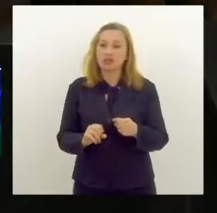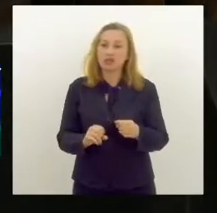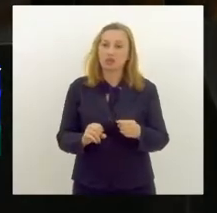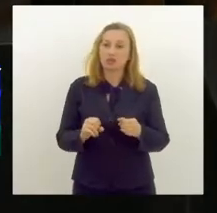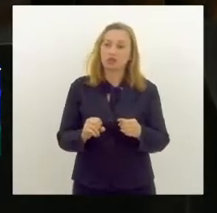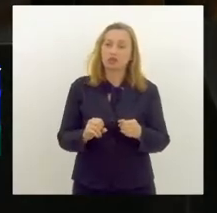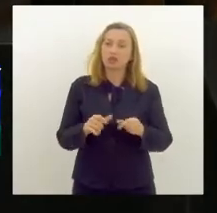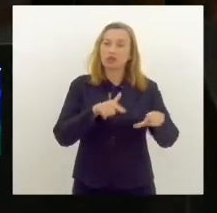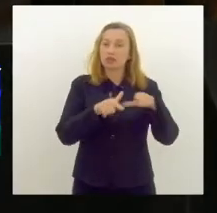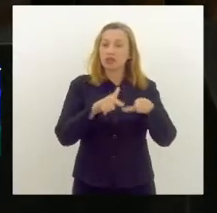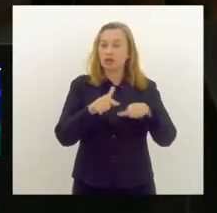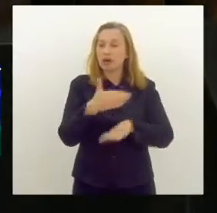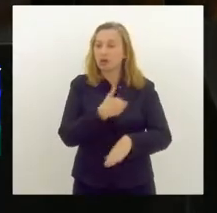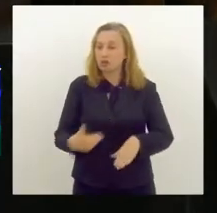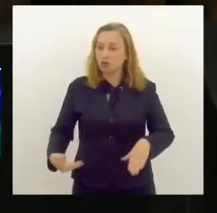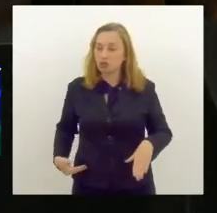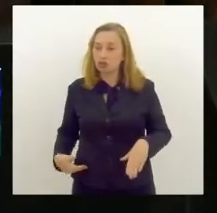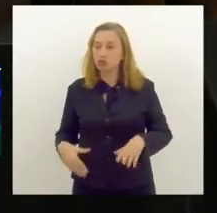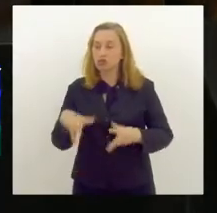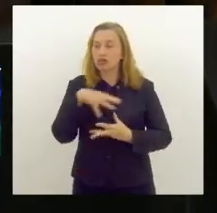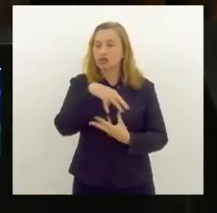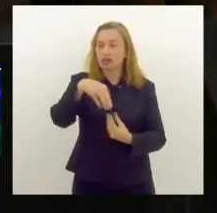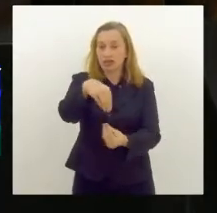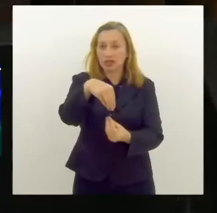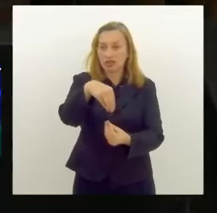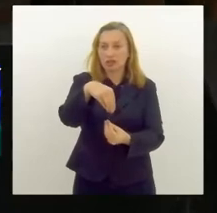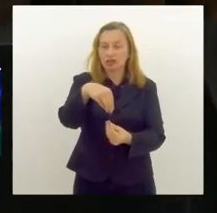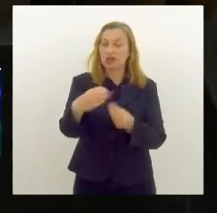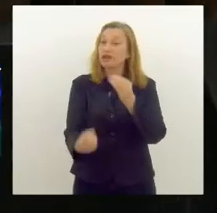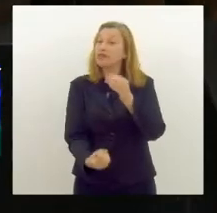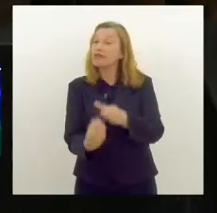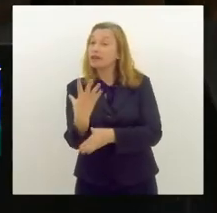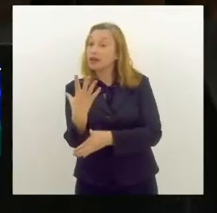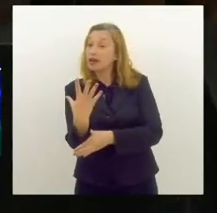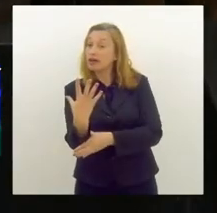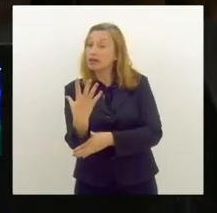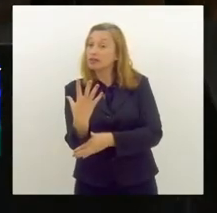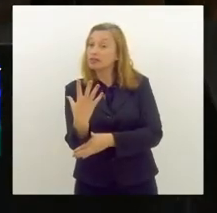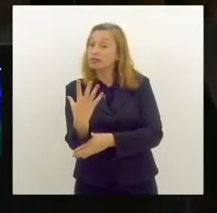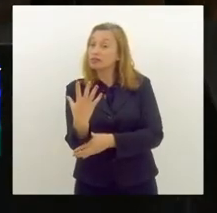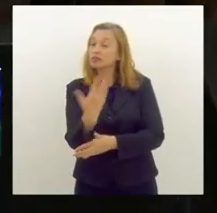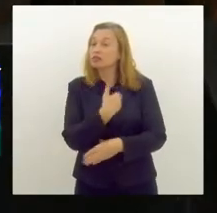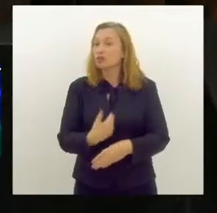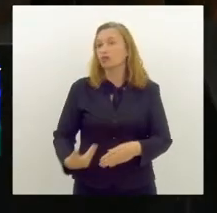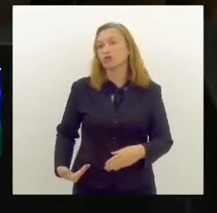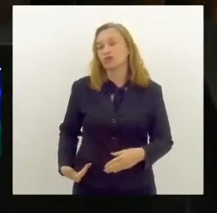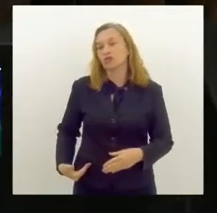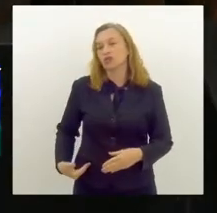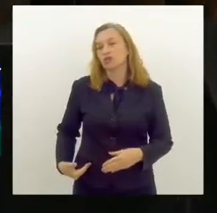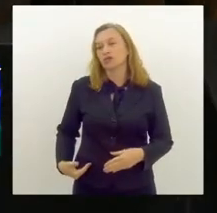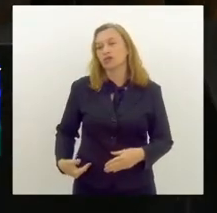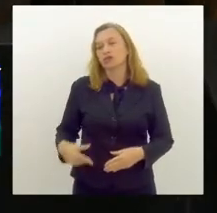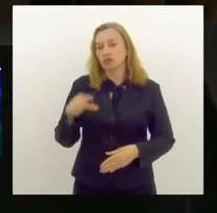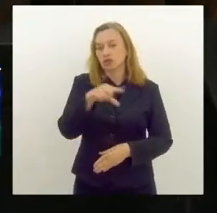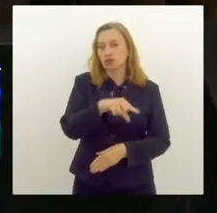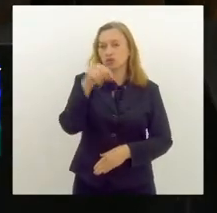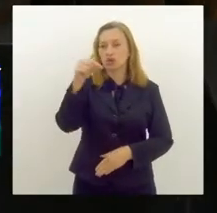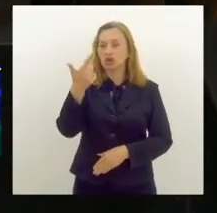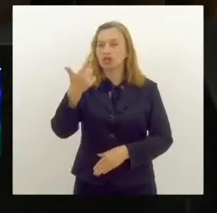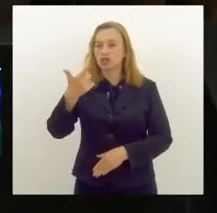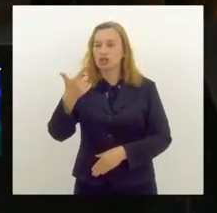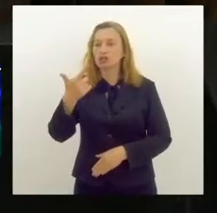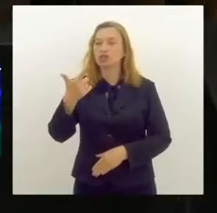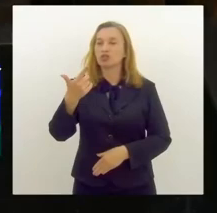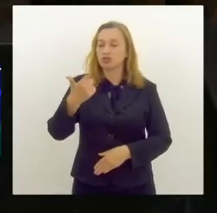cargos públicos, que são cargos fantasmas criados para esse governador se reeleger junto com a